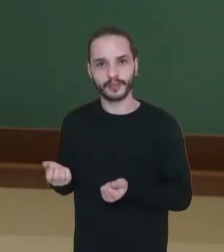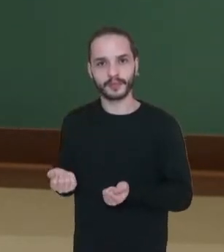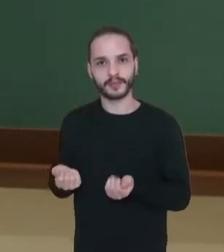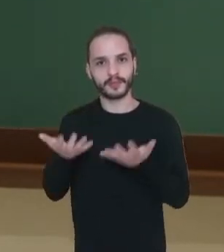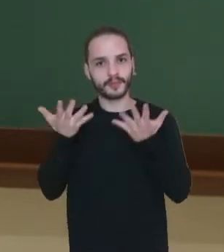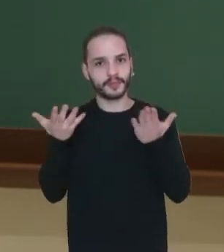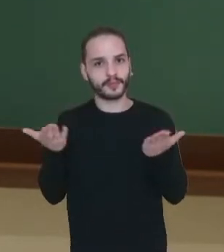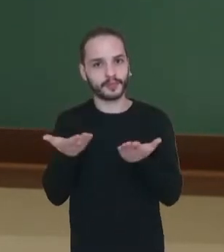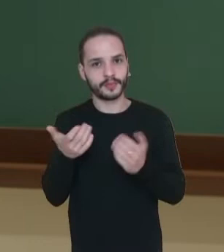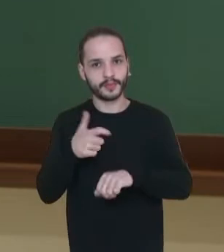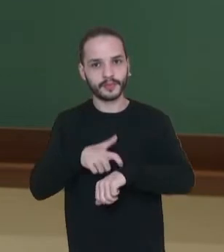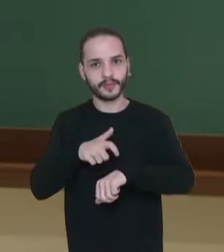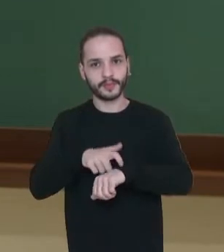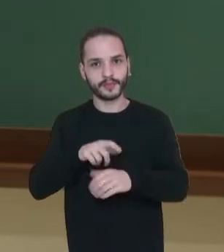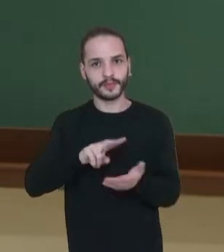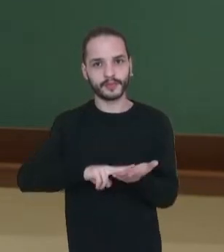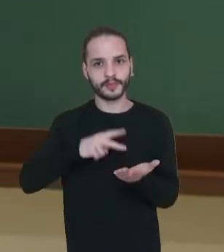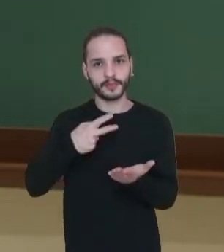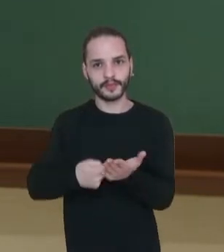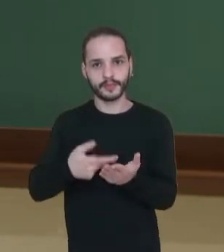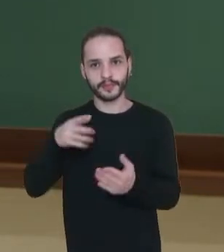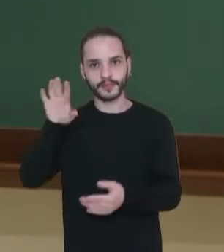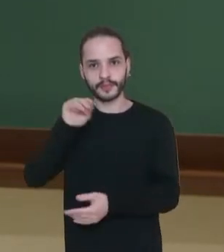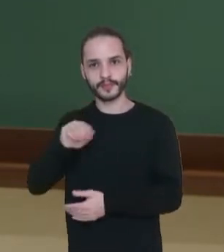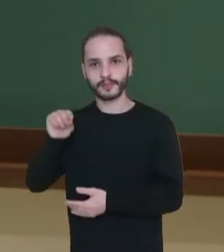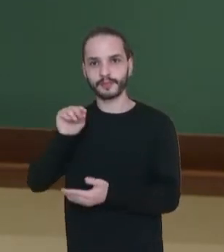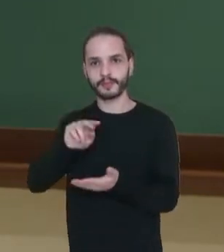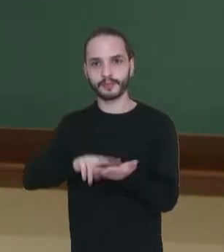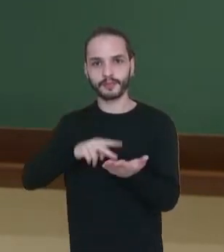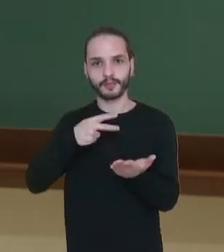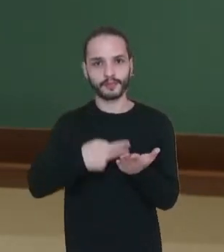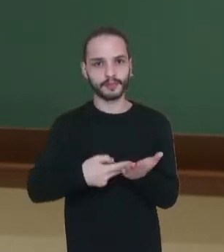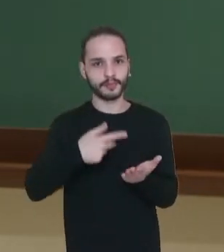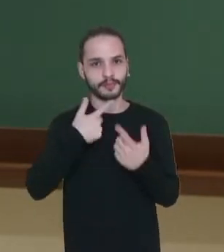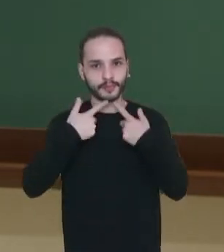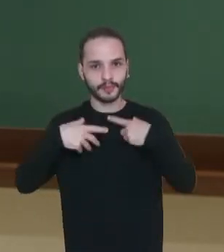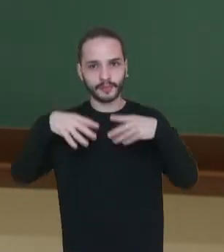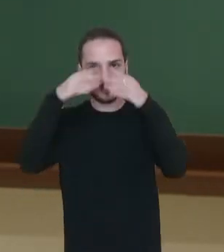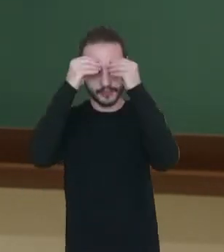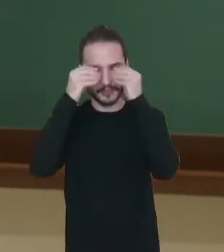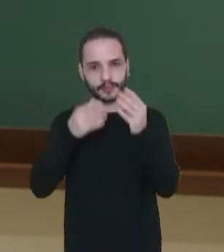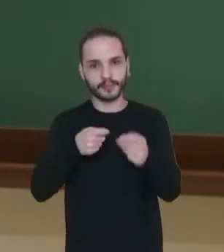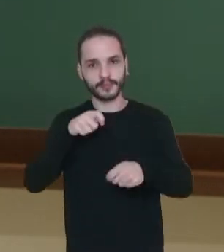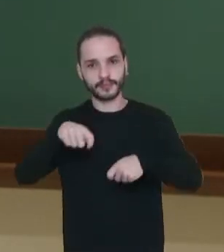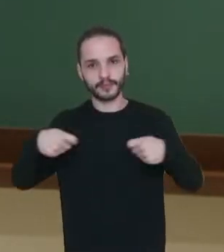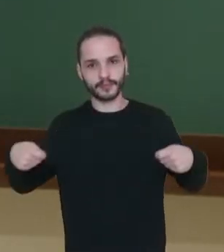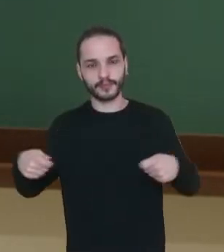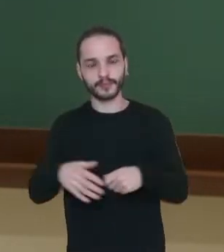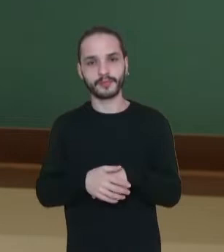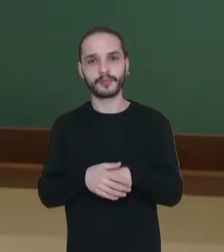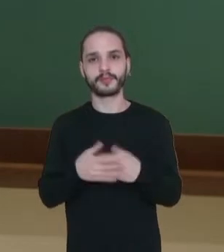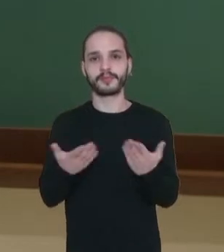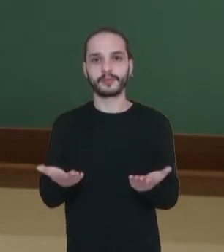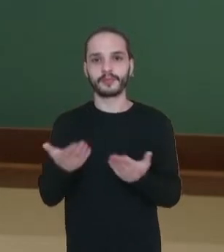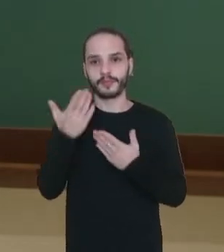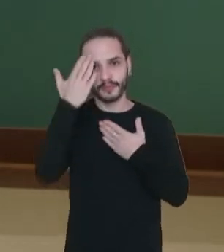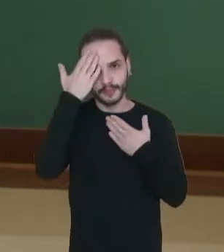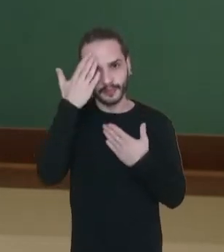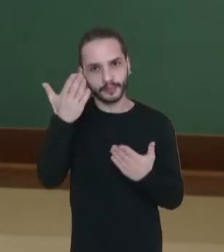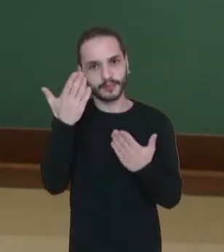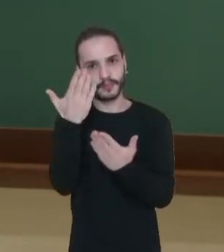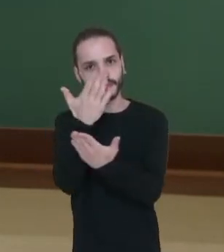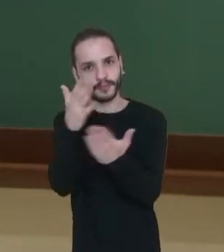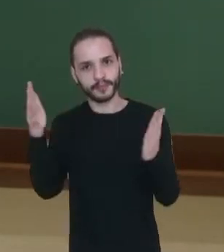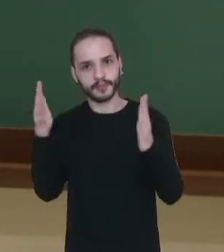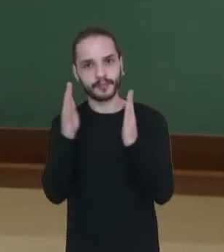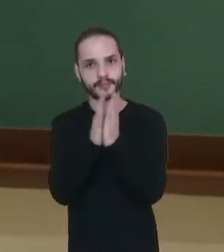conosco, fazendo a transcrição da minha linguagem oral para a linguagem de sinais. E mais uma vez, né, congratulo vocês, parabenizo